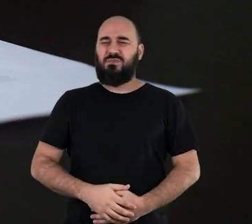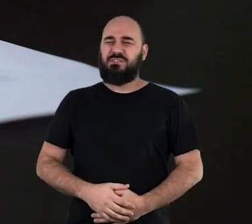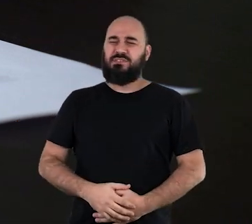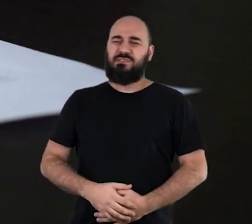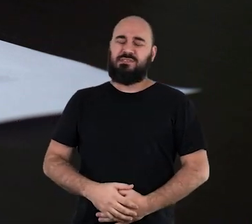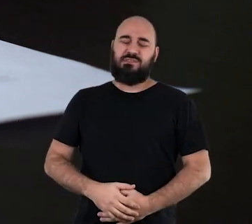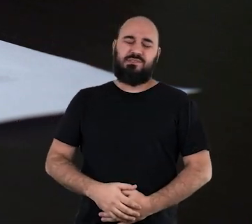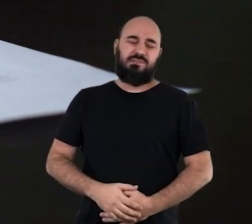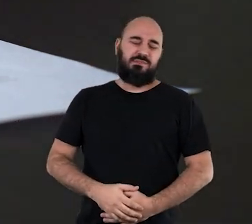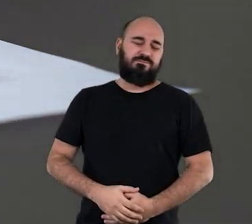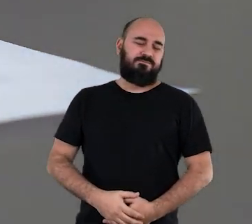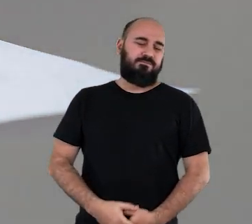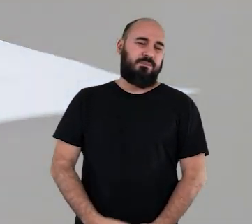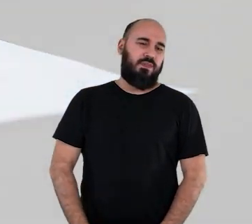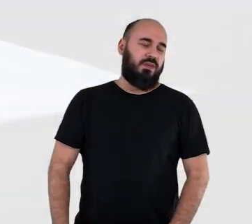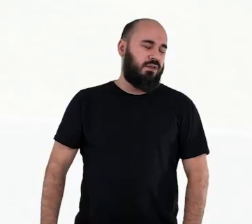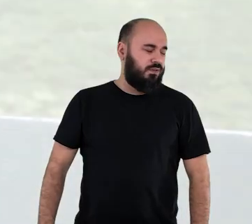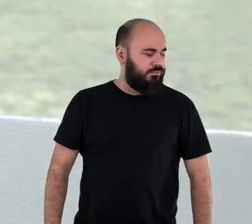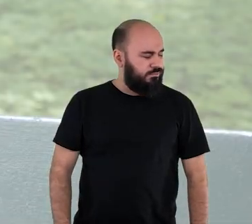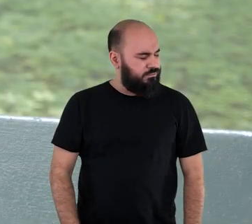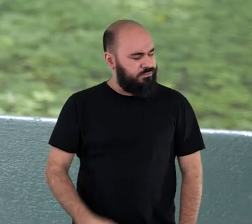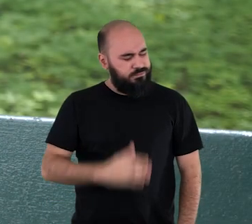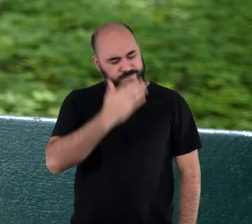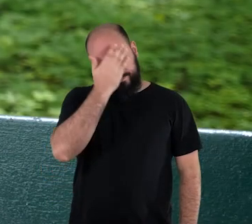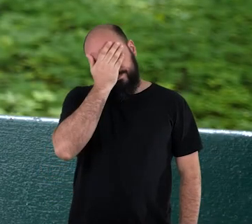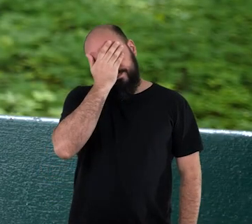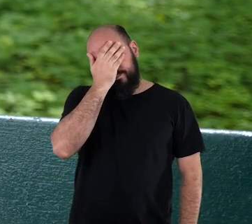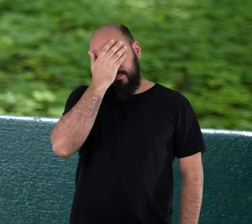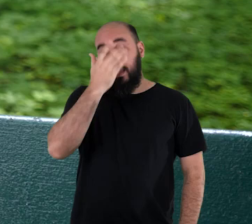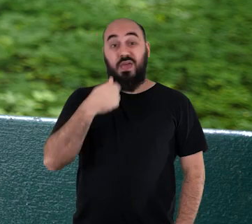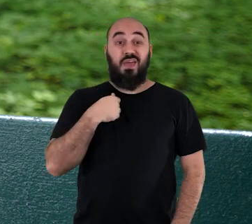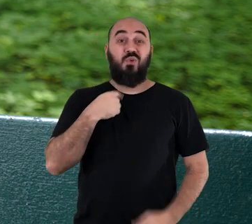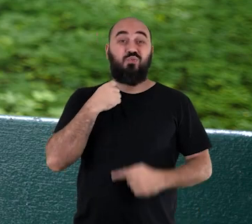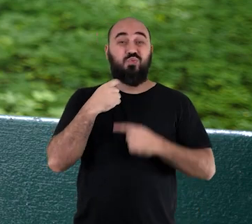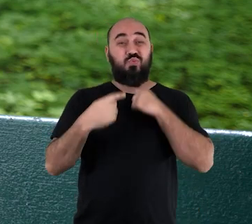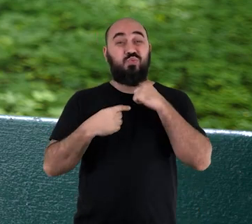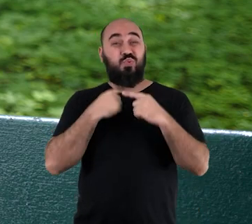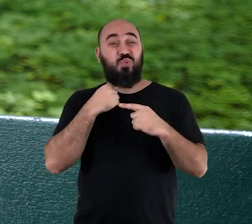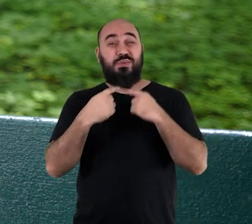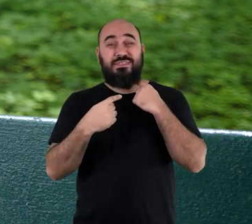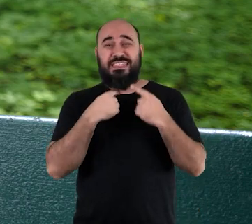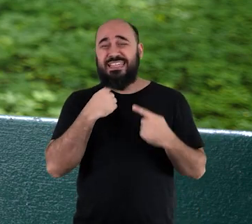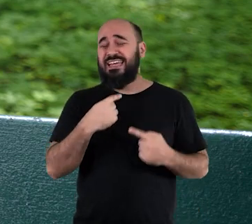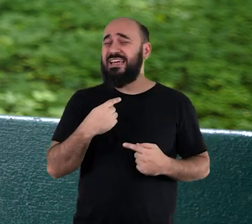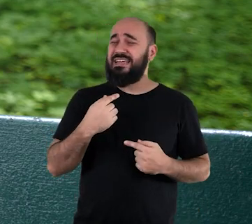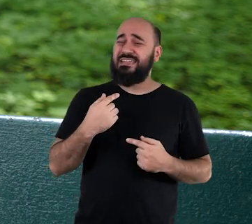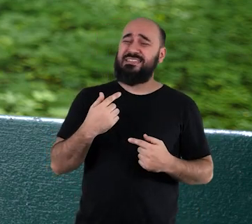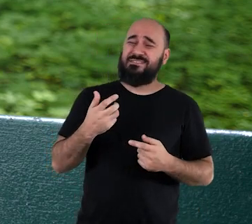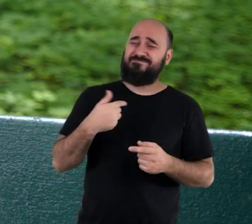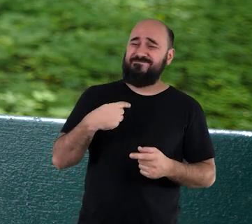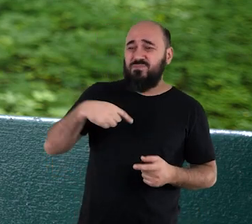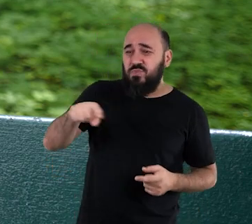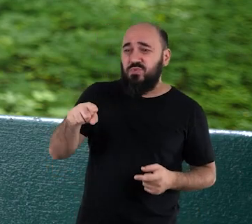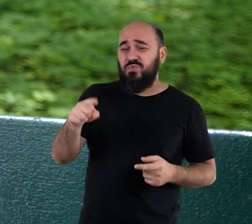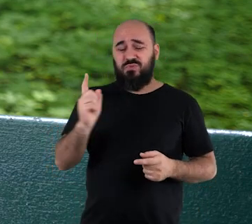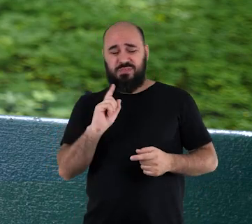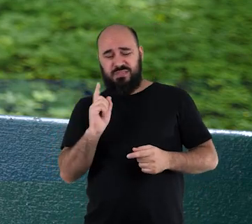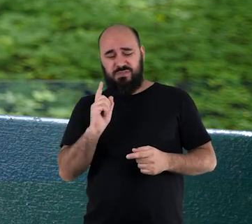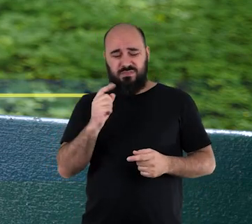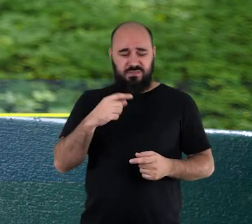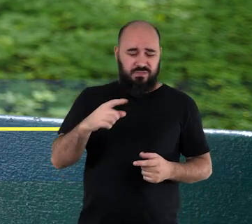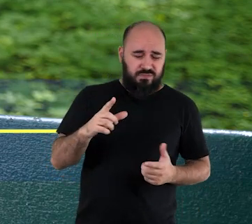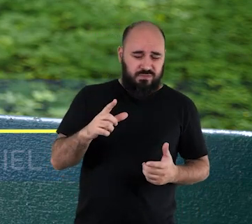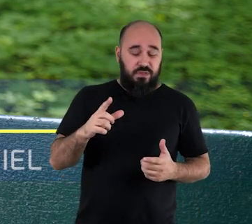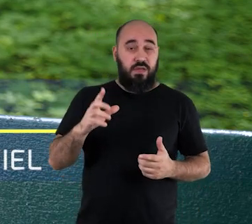trabalho. Então eu fiquei, por um momento eu fiquei nessa dúvida. Só que eu lembro até hoje